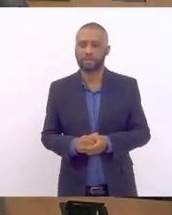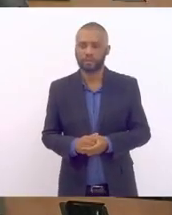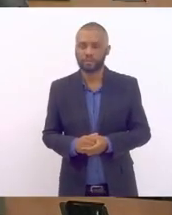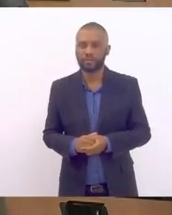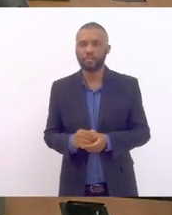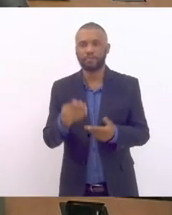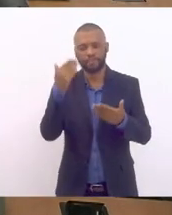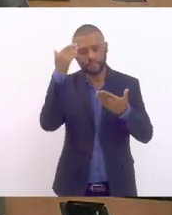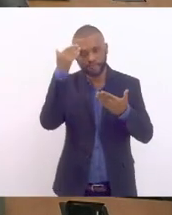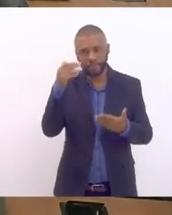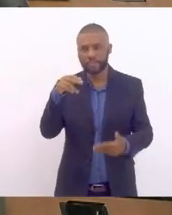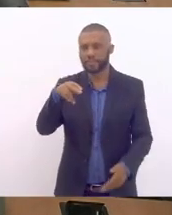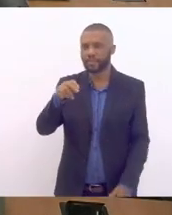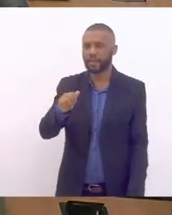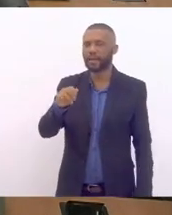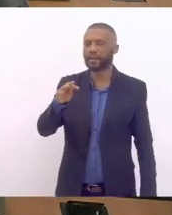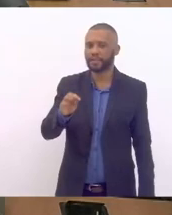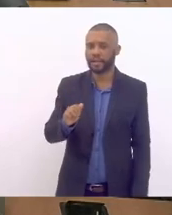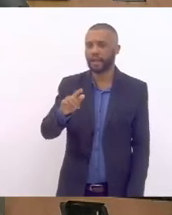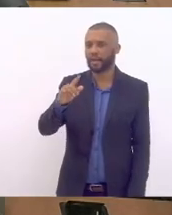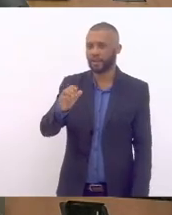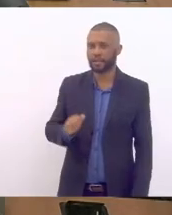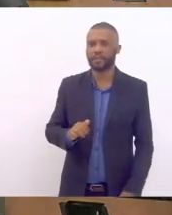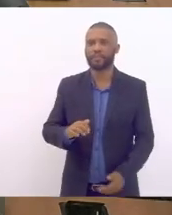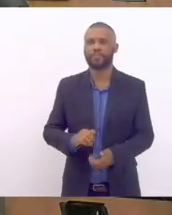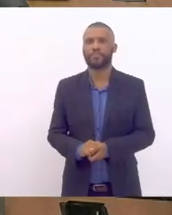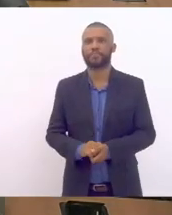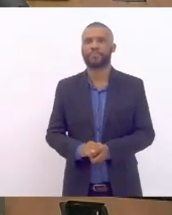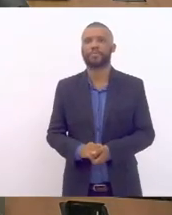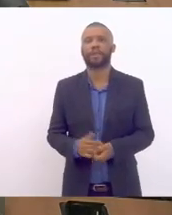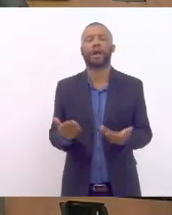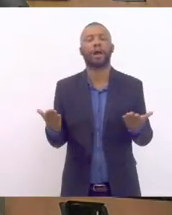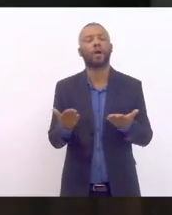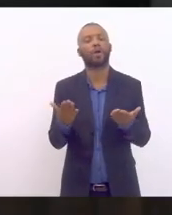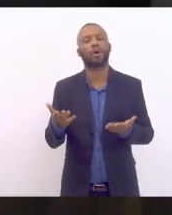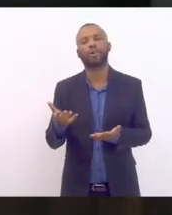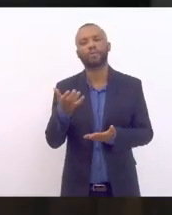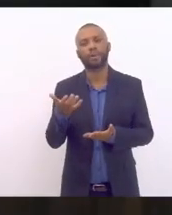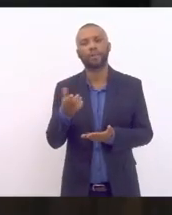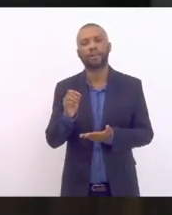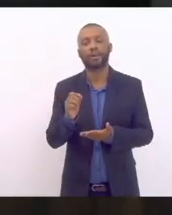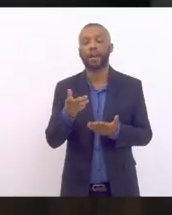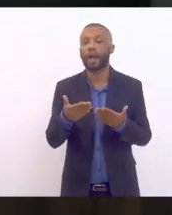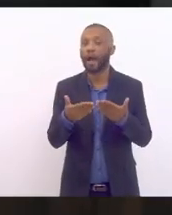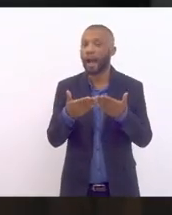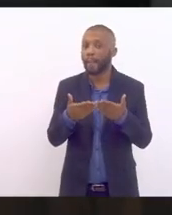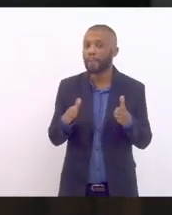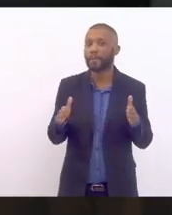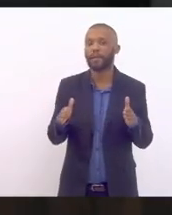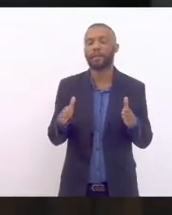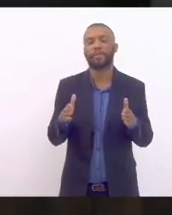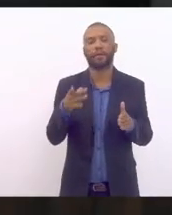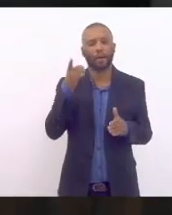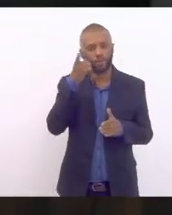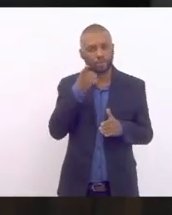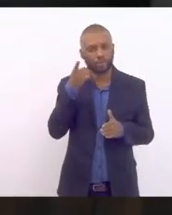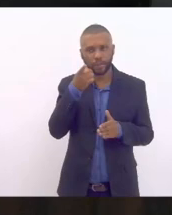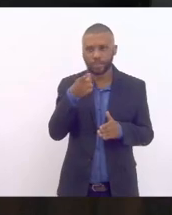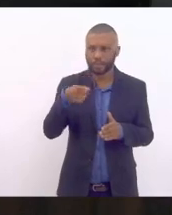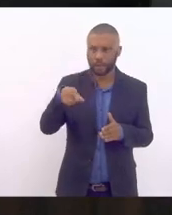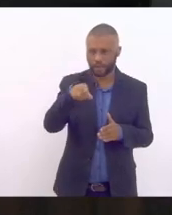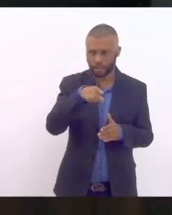bom obrigada Natália eu quero agora abrir aos parlamentares